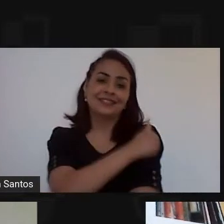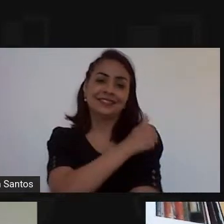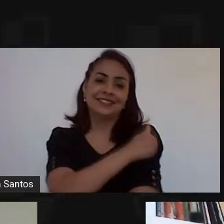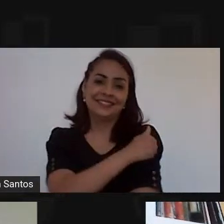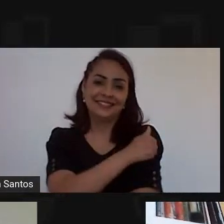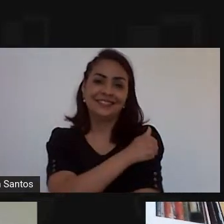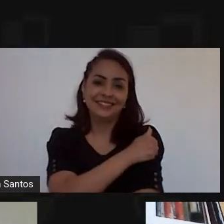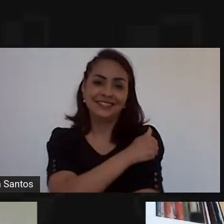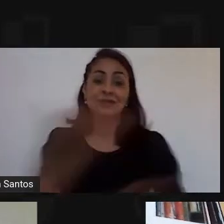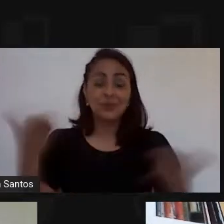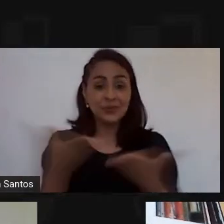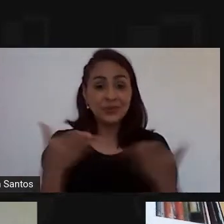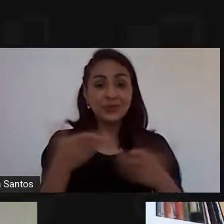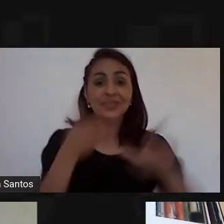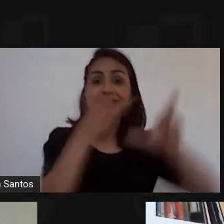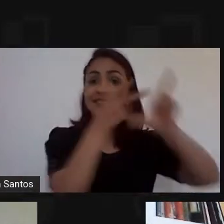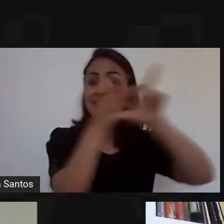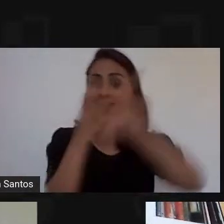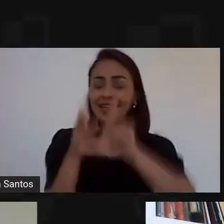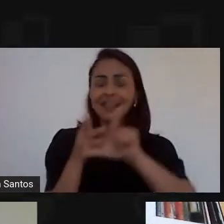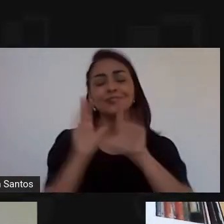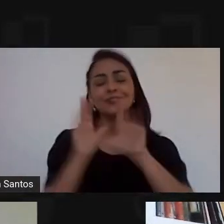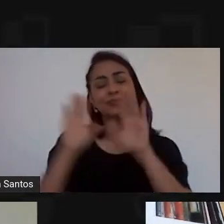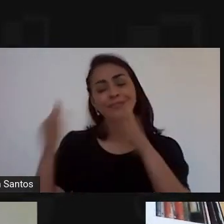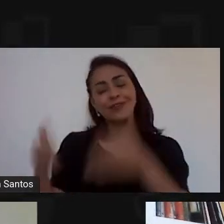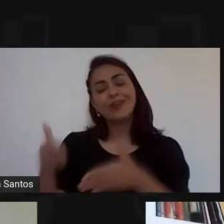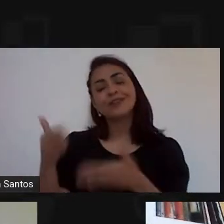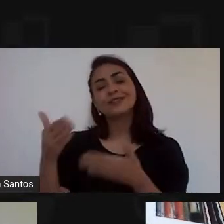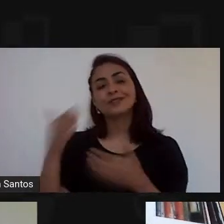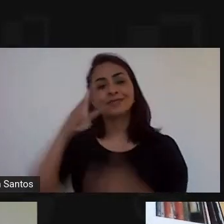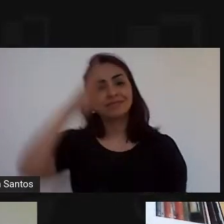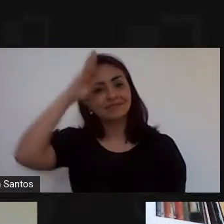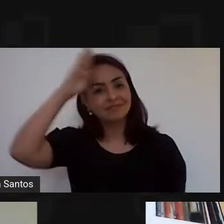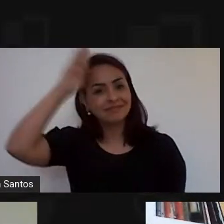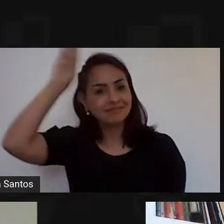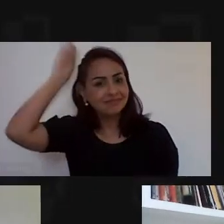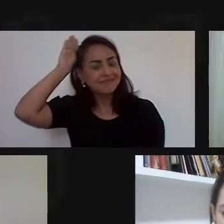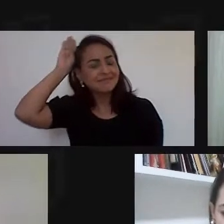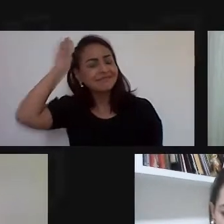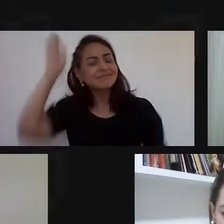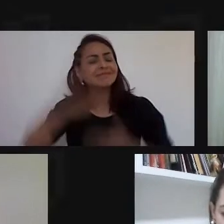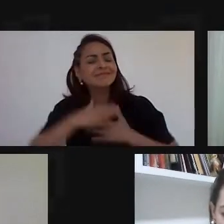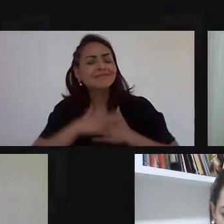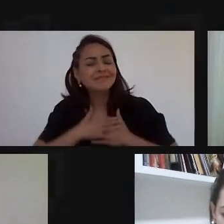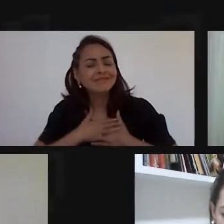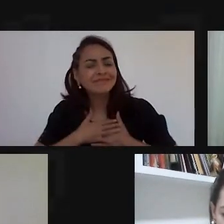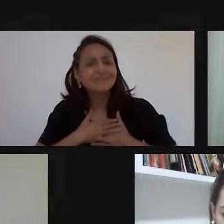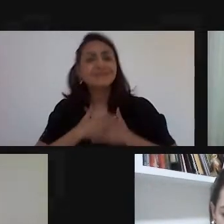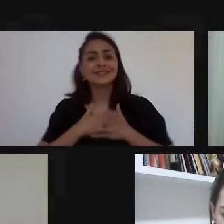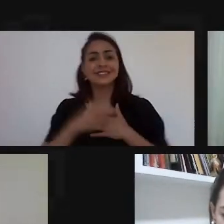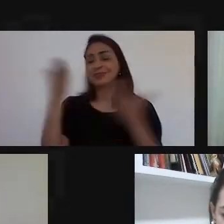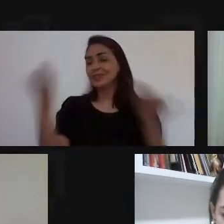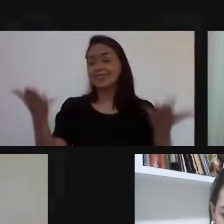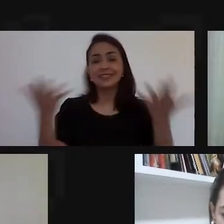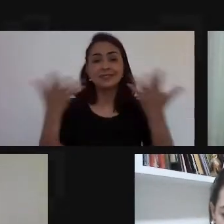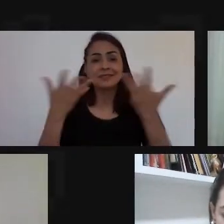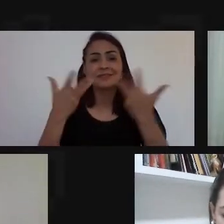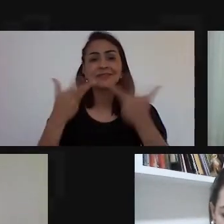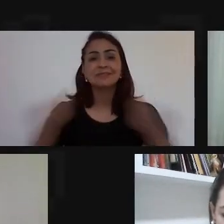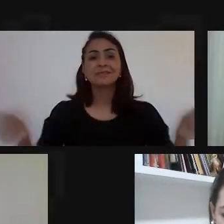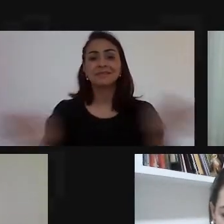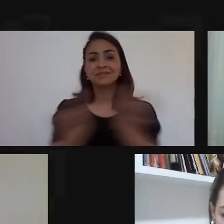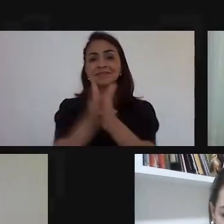homenagem, do fundo da alma, do coração, todos vocês, são de excelência, amo